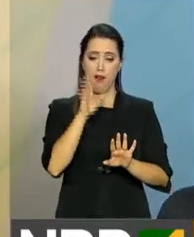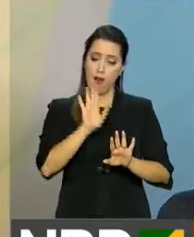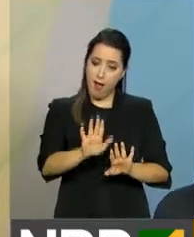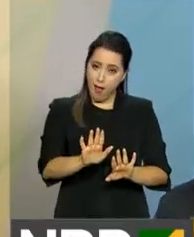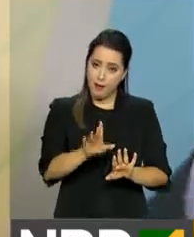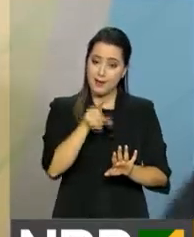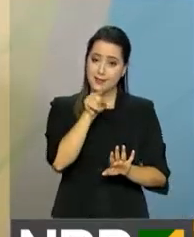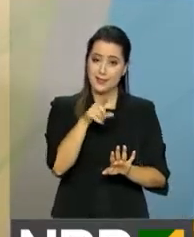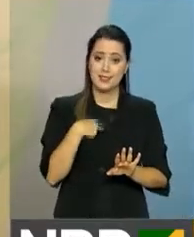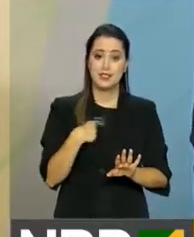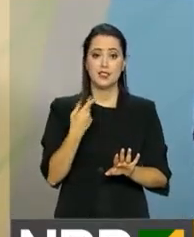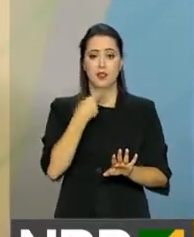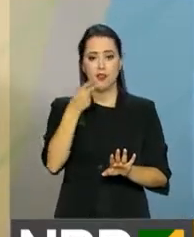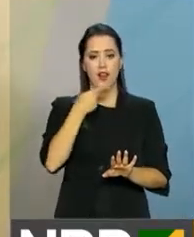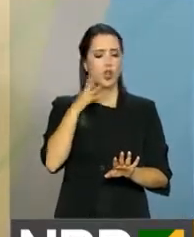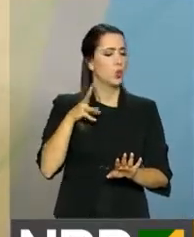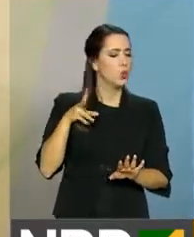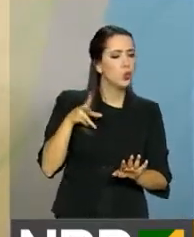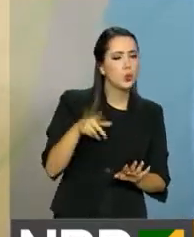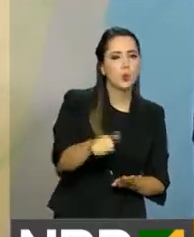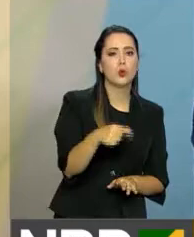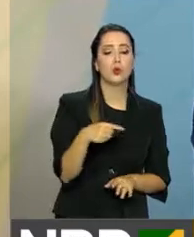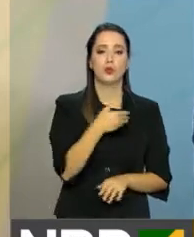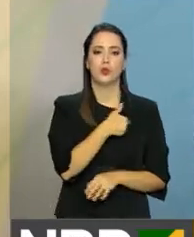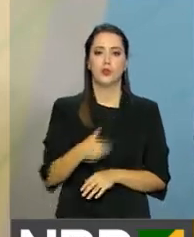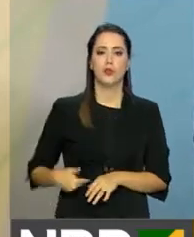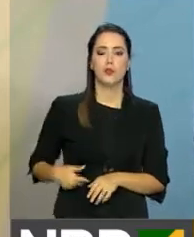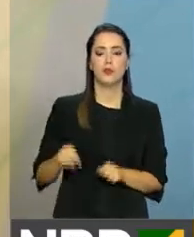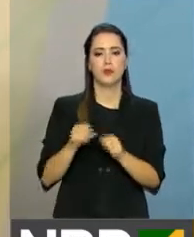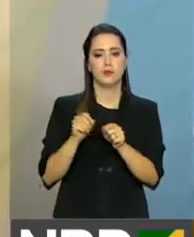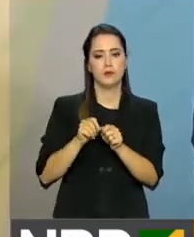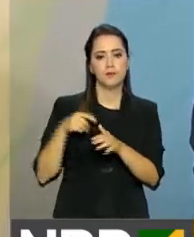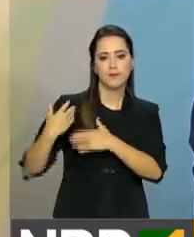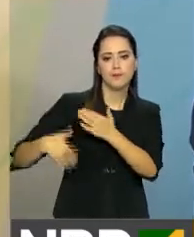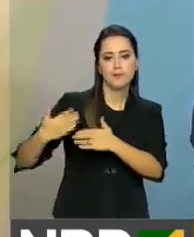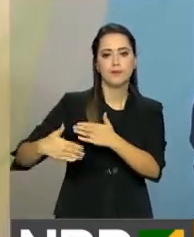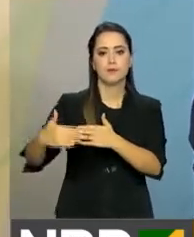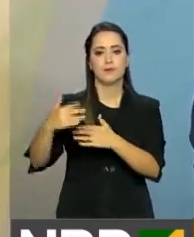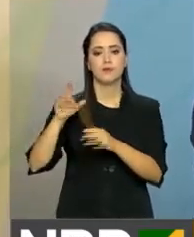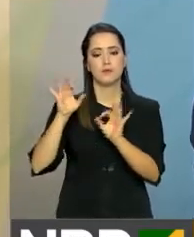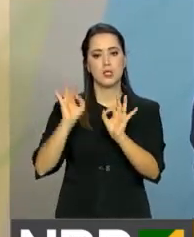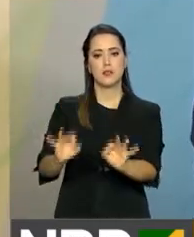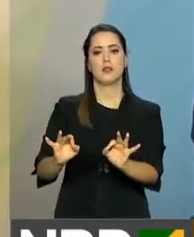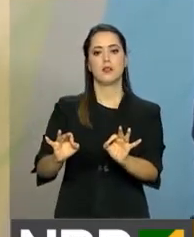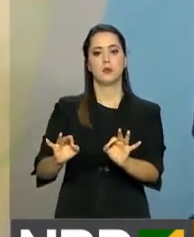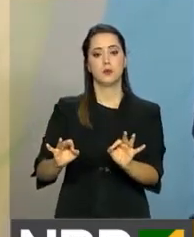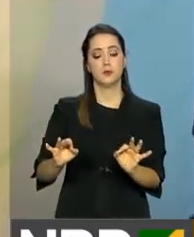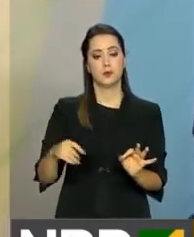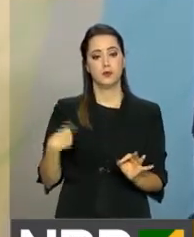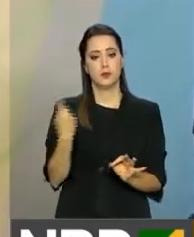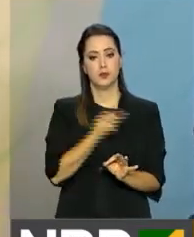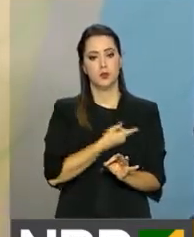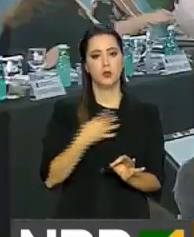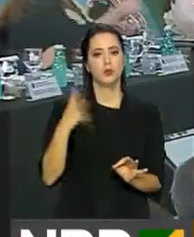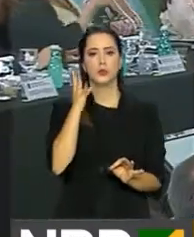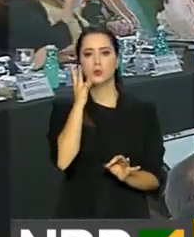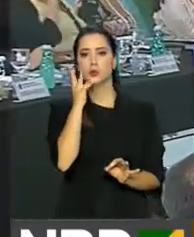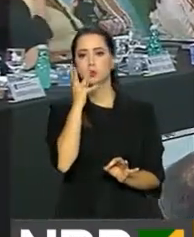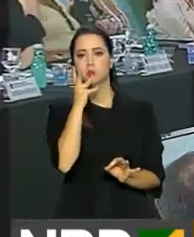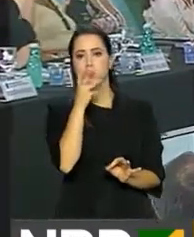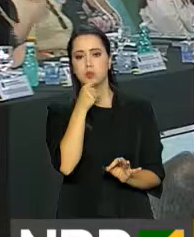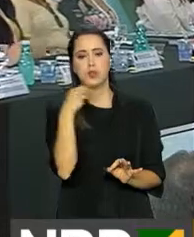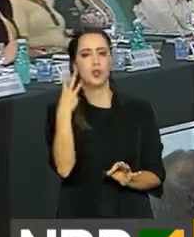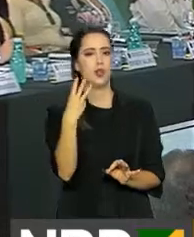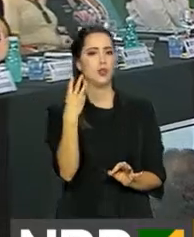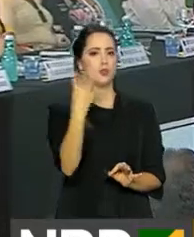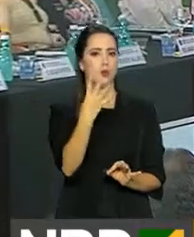o seguinte se eu fosse relatar tudo aquilo que o governo fez ao longo do tempo certa e seguramente nós gastaríamos aqui umas três ou quatro